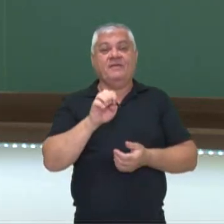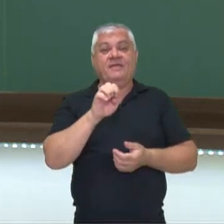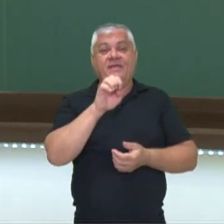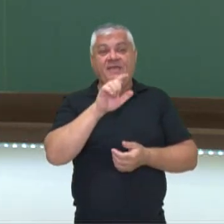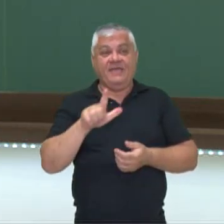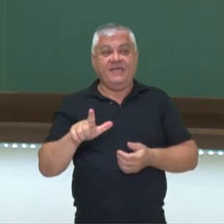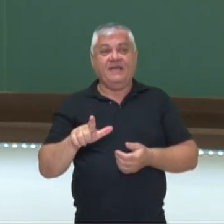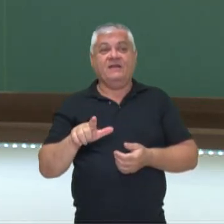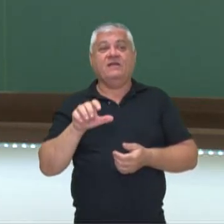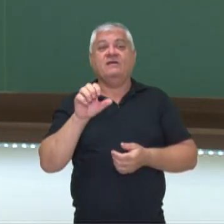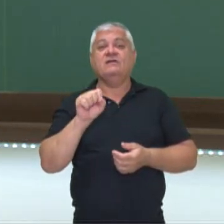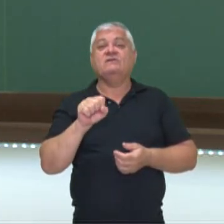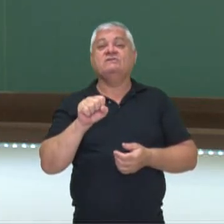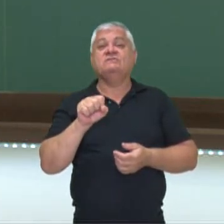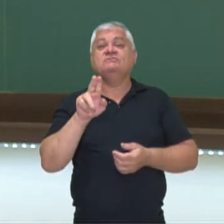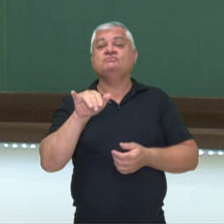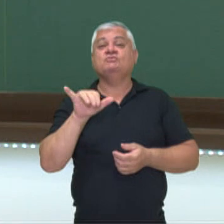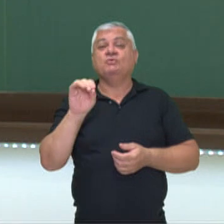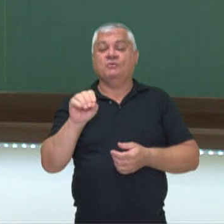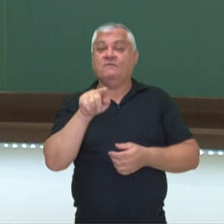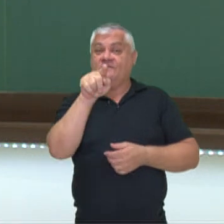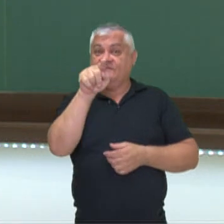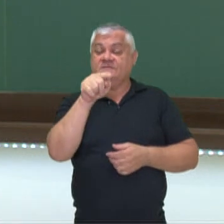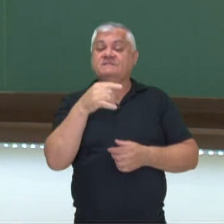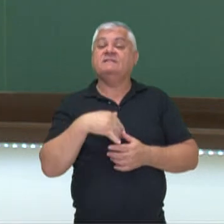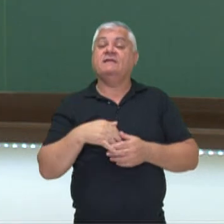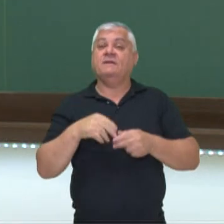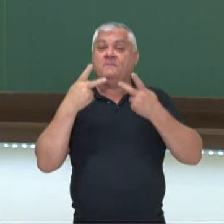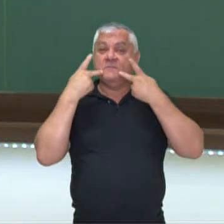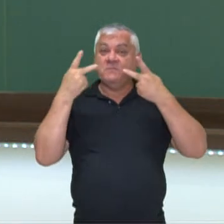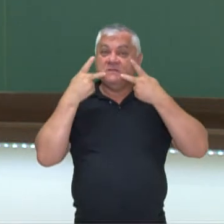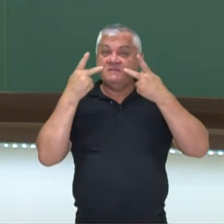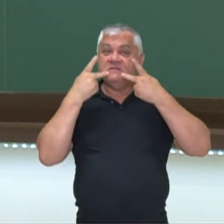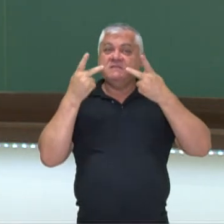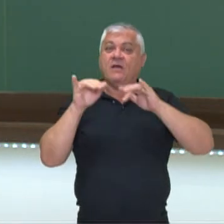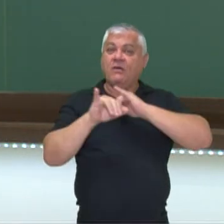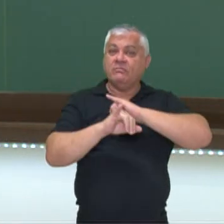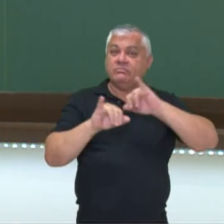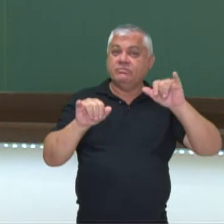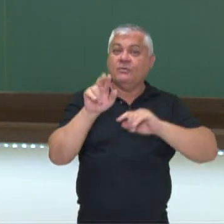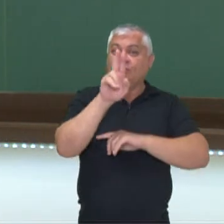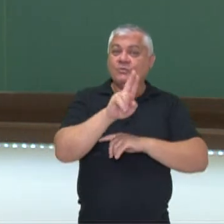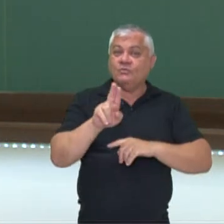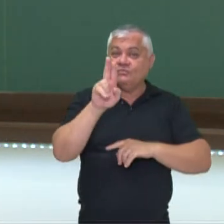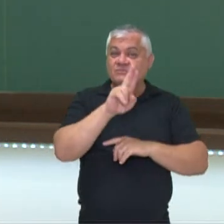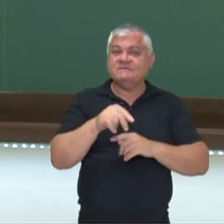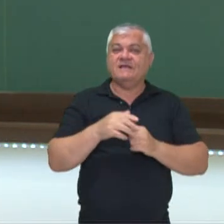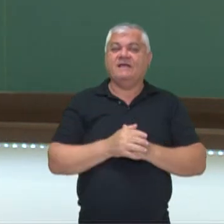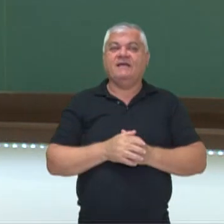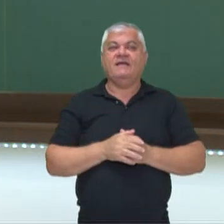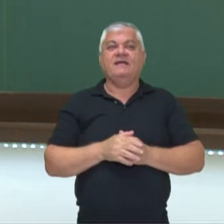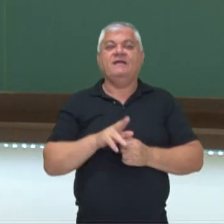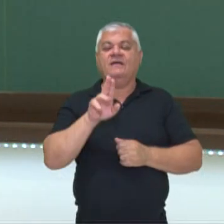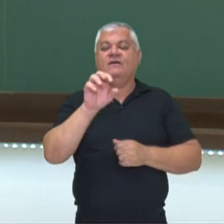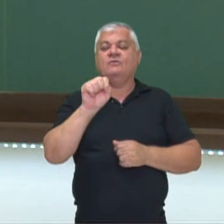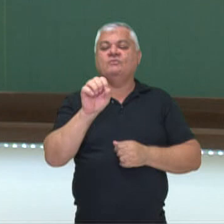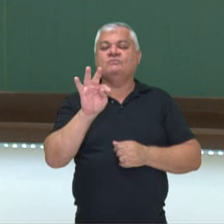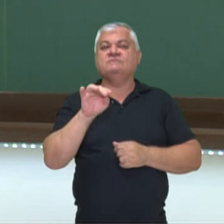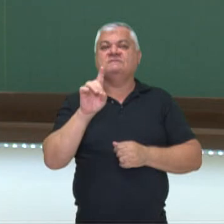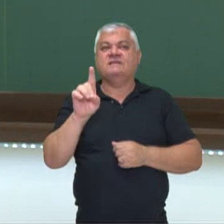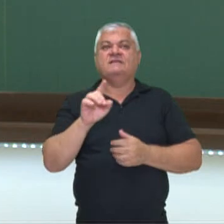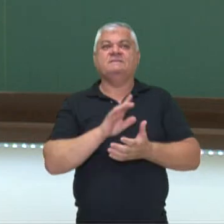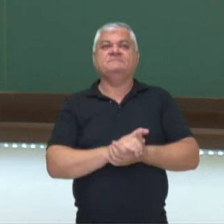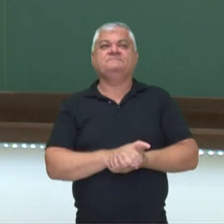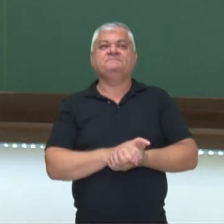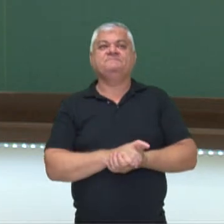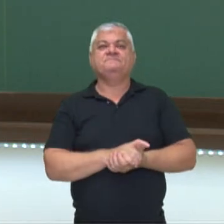e marketing digital. Aqui temos um anúncio publicitário utilizando usted. Tranquilo? Muito bem,